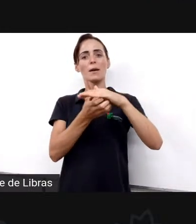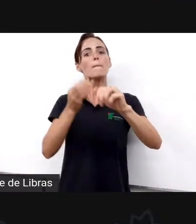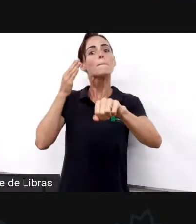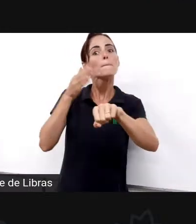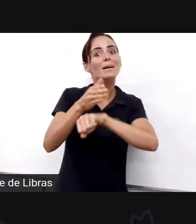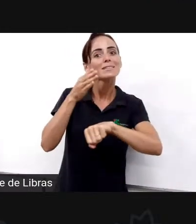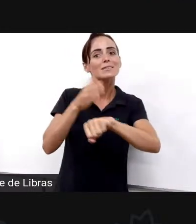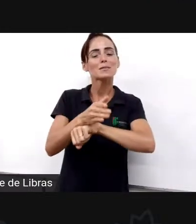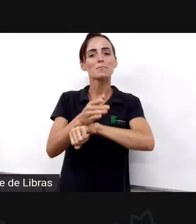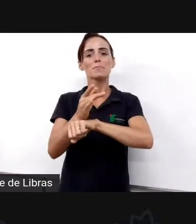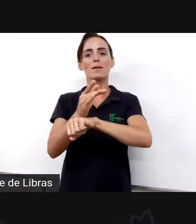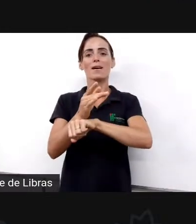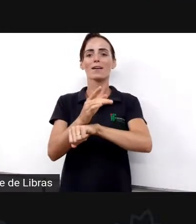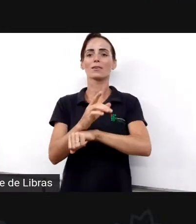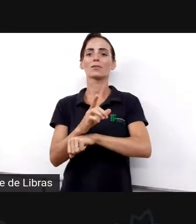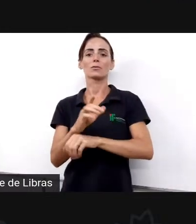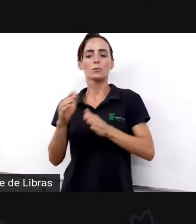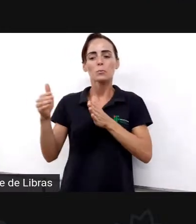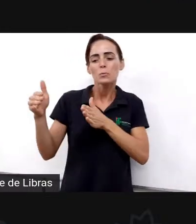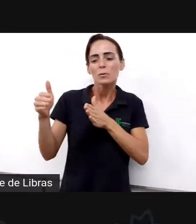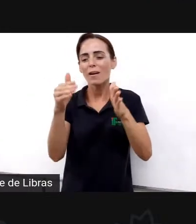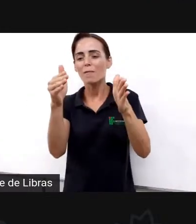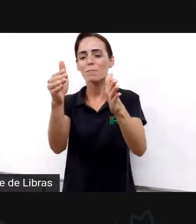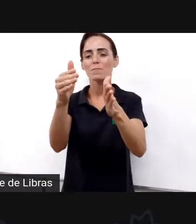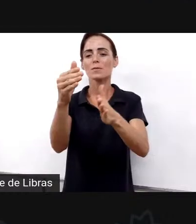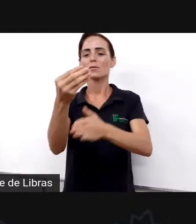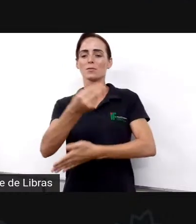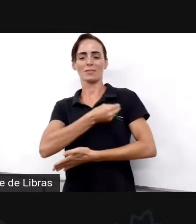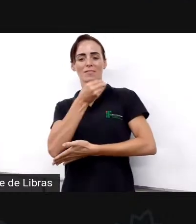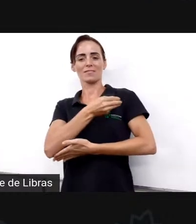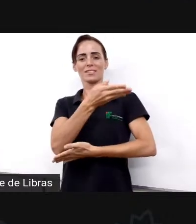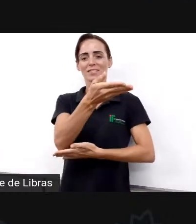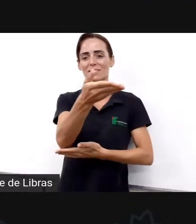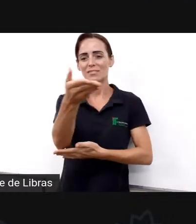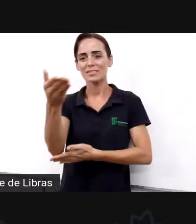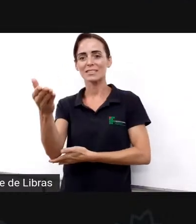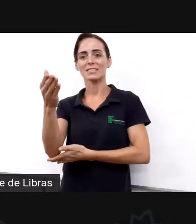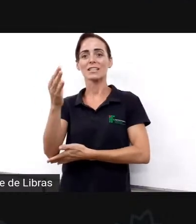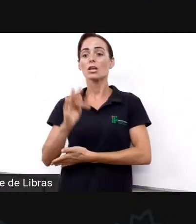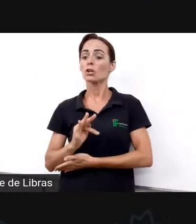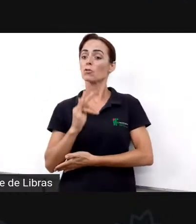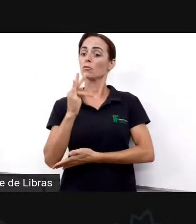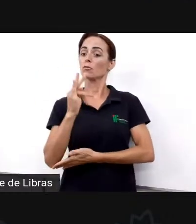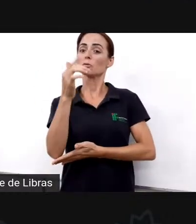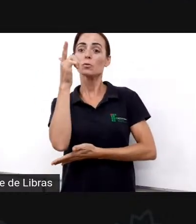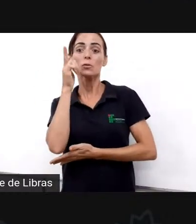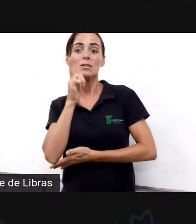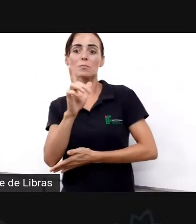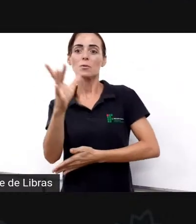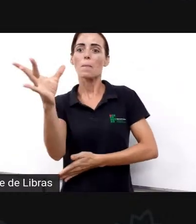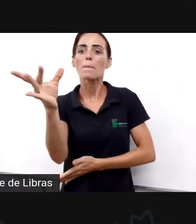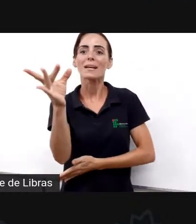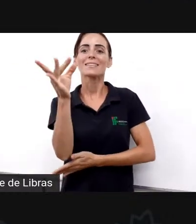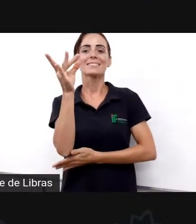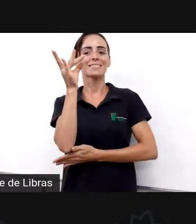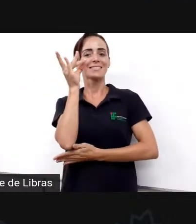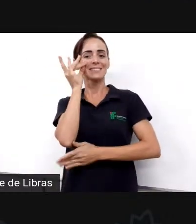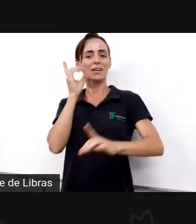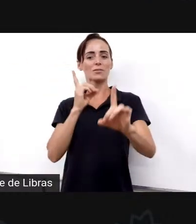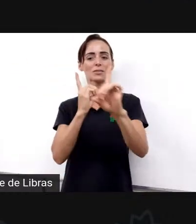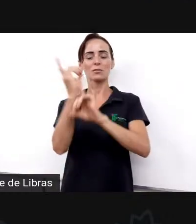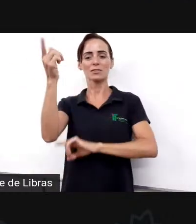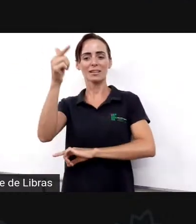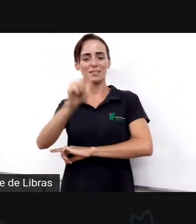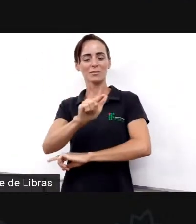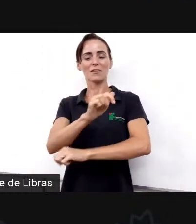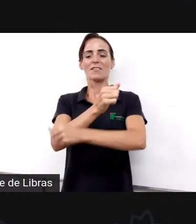linda trajetória. Que possamos nos ver presencialmente em breve. Um grande abraço a cada um de